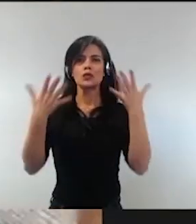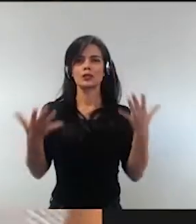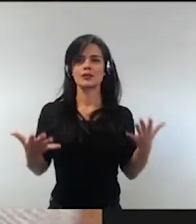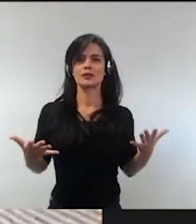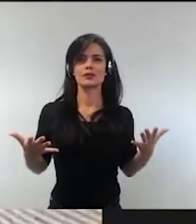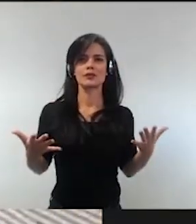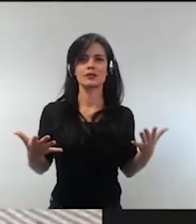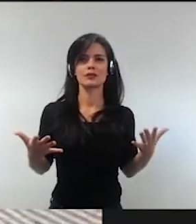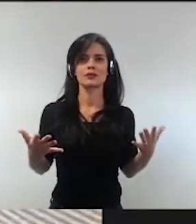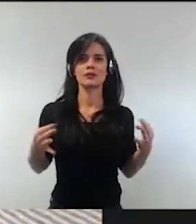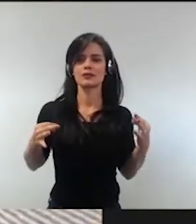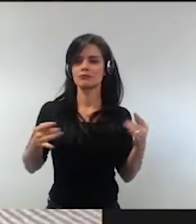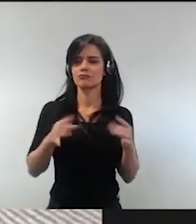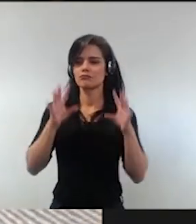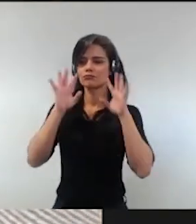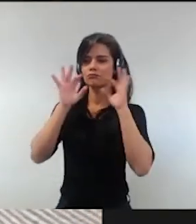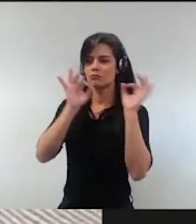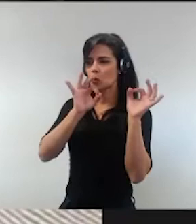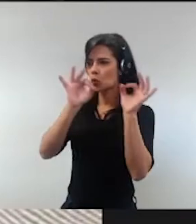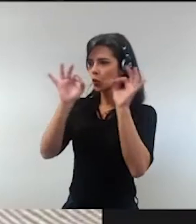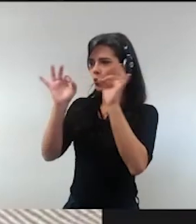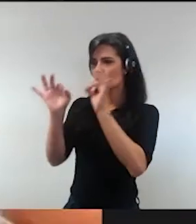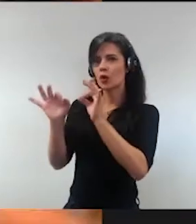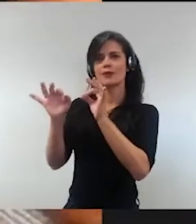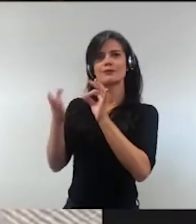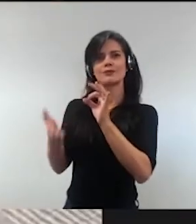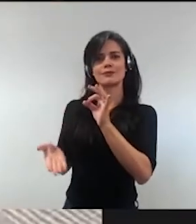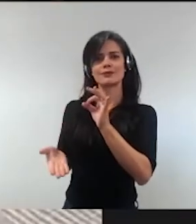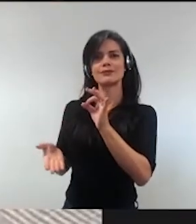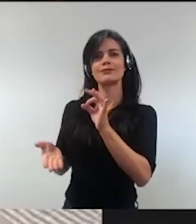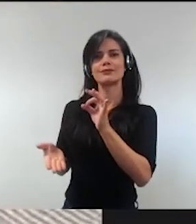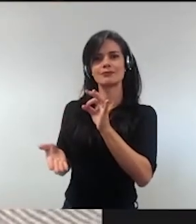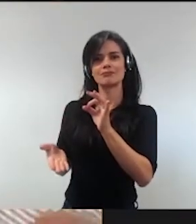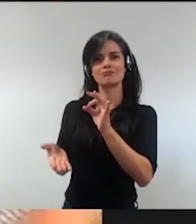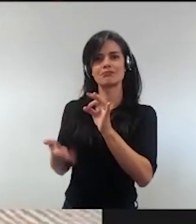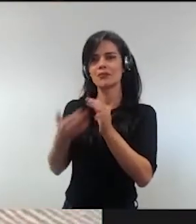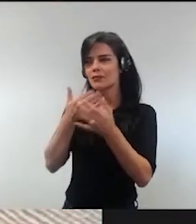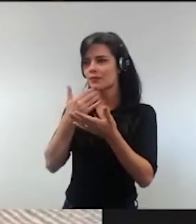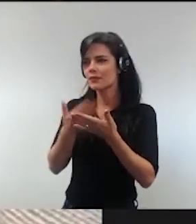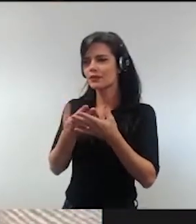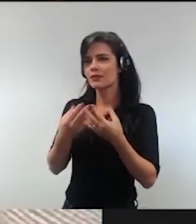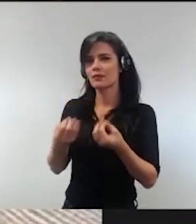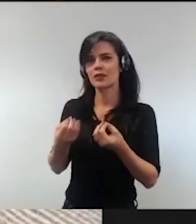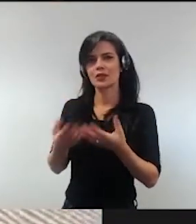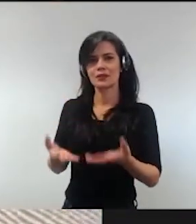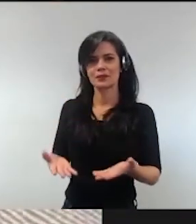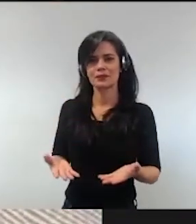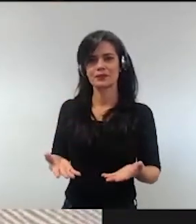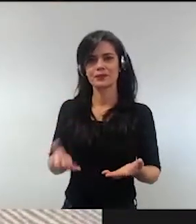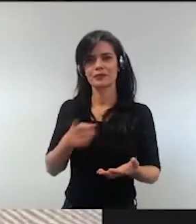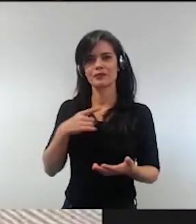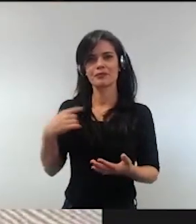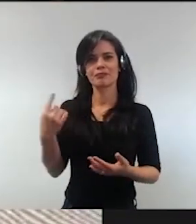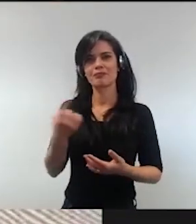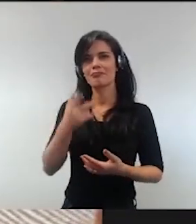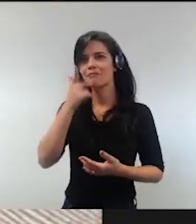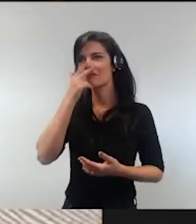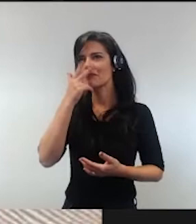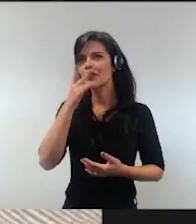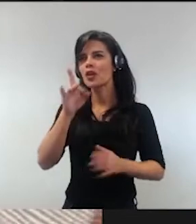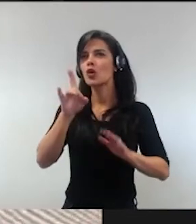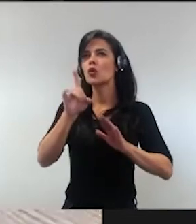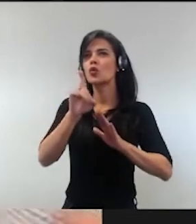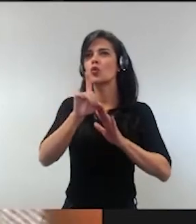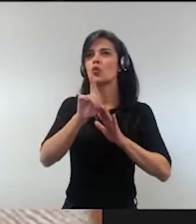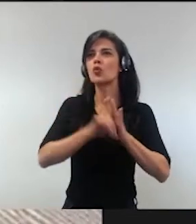massa, que todo mundo acompanha de uma forma incrível. Isto é como se a gente tivesse um